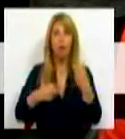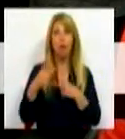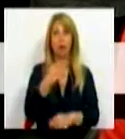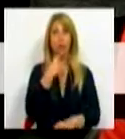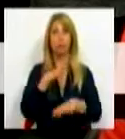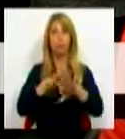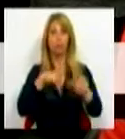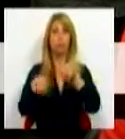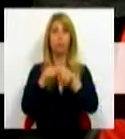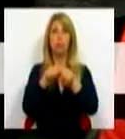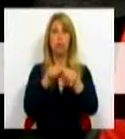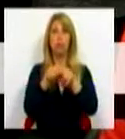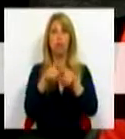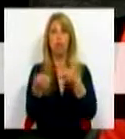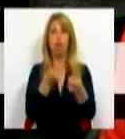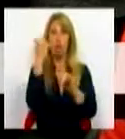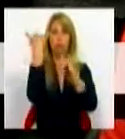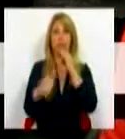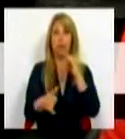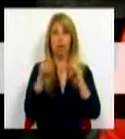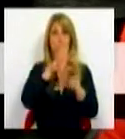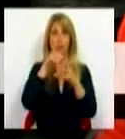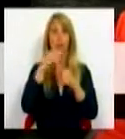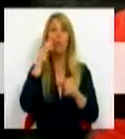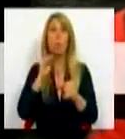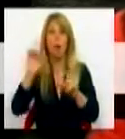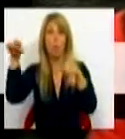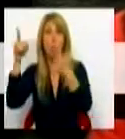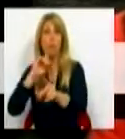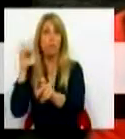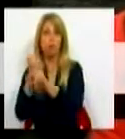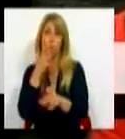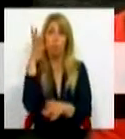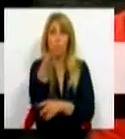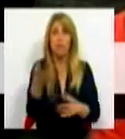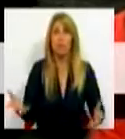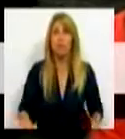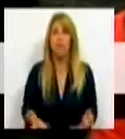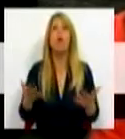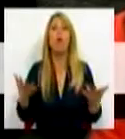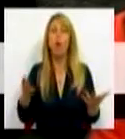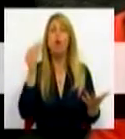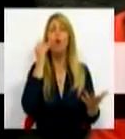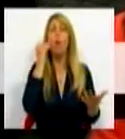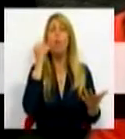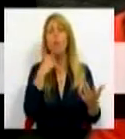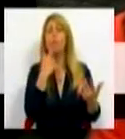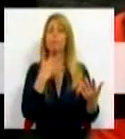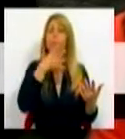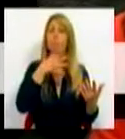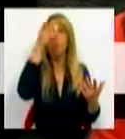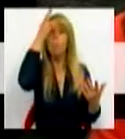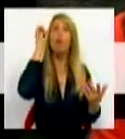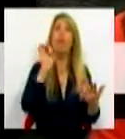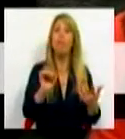política de gestão de riscos do banco, até de outros auditores. Como classificariam a política de gestão de riscos? Tínhamos uma política de crédito sem